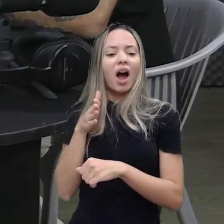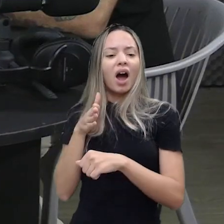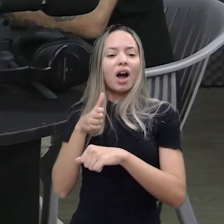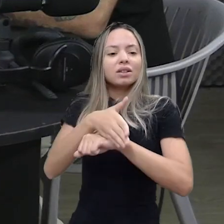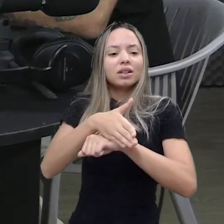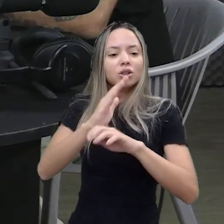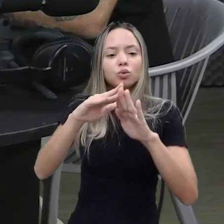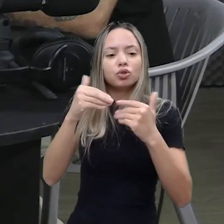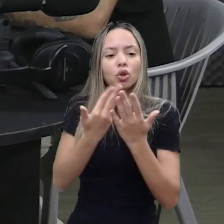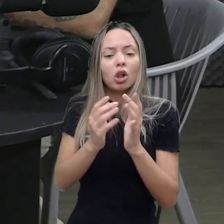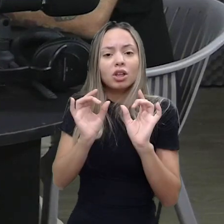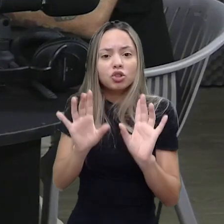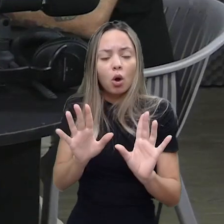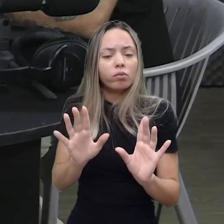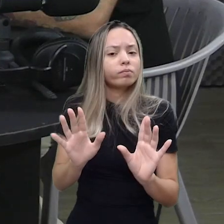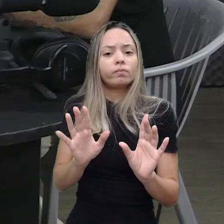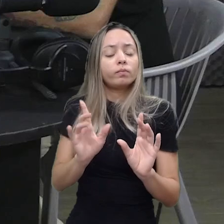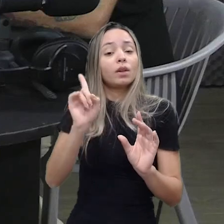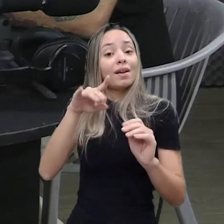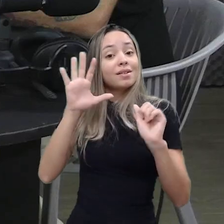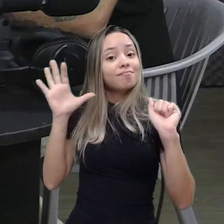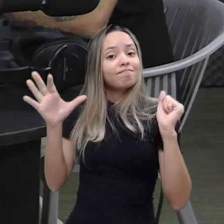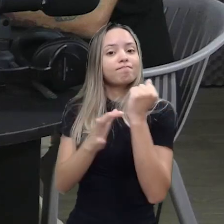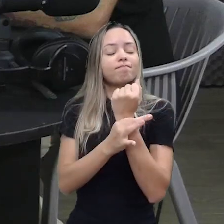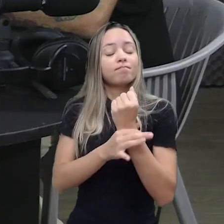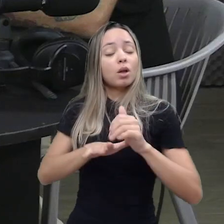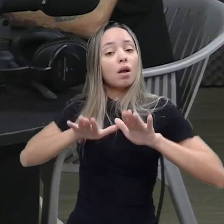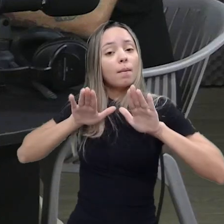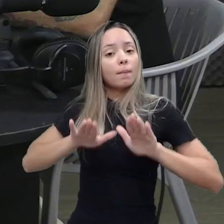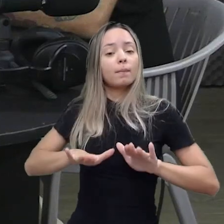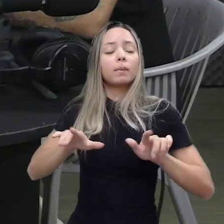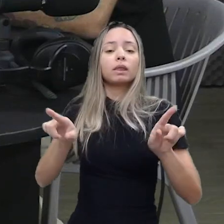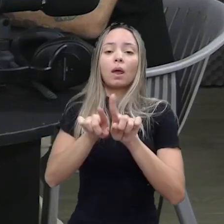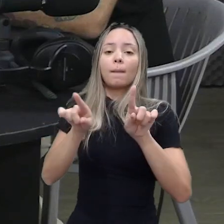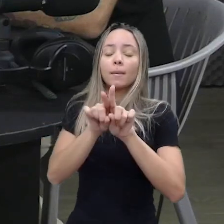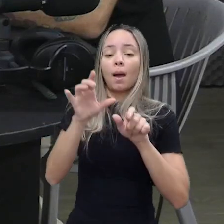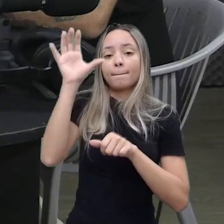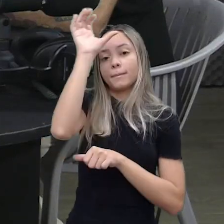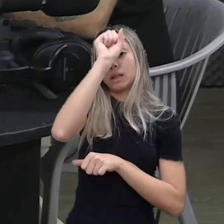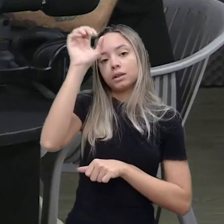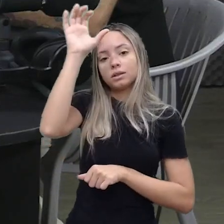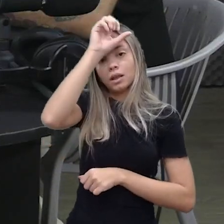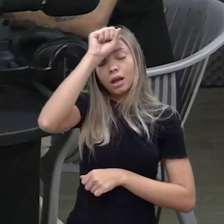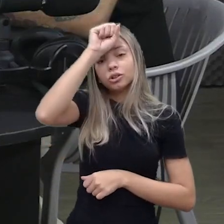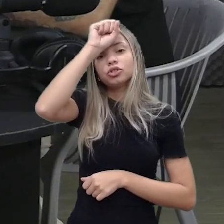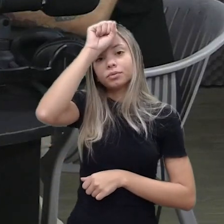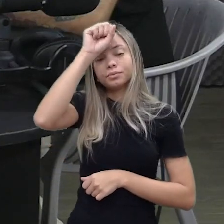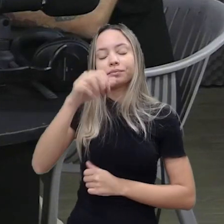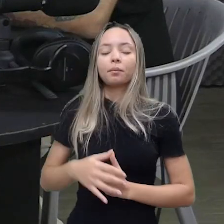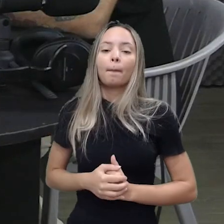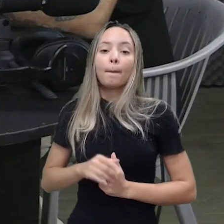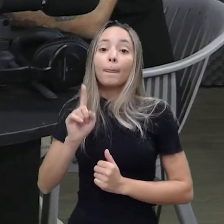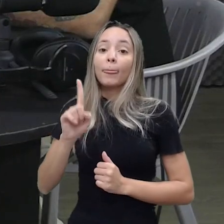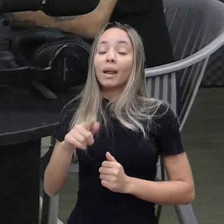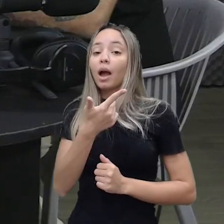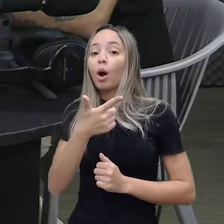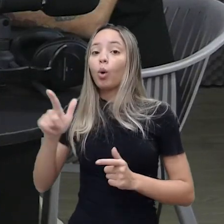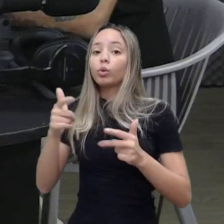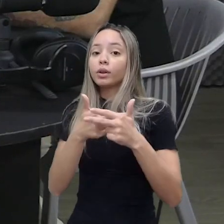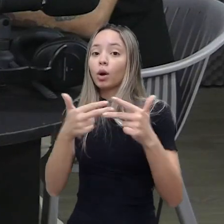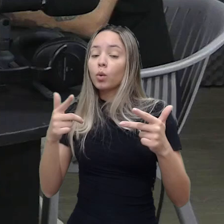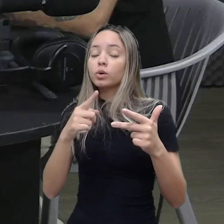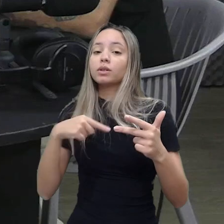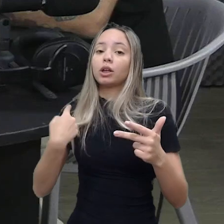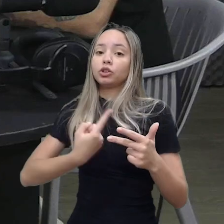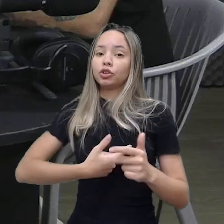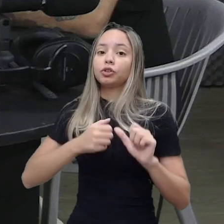escola, mas também na garantia da permanência e da aprendizagem, Hugo, que eu acho que aí é outra coisa talvez que a gente possa conversar melhor no